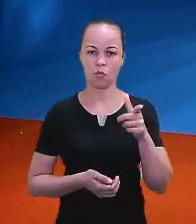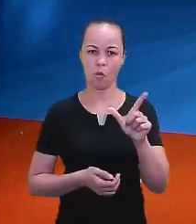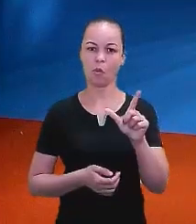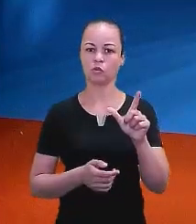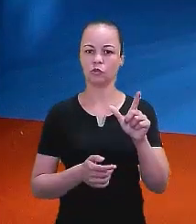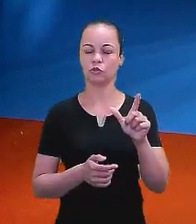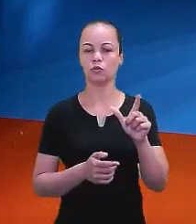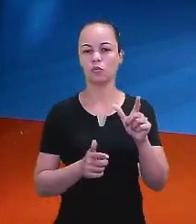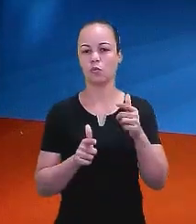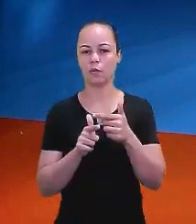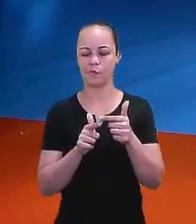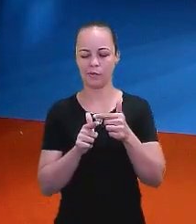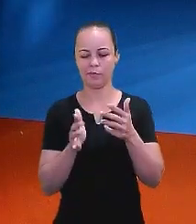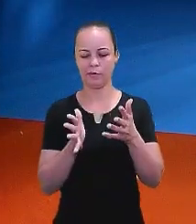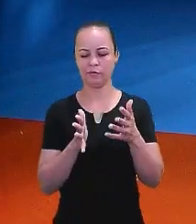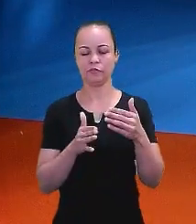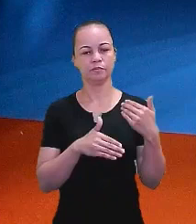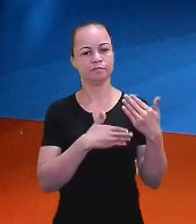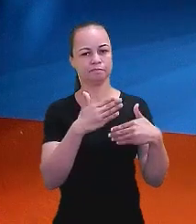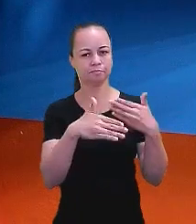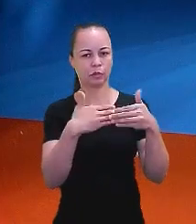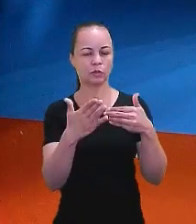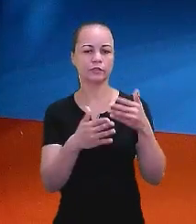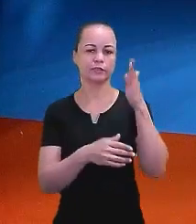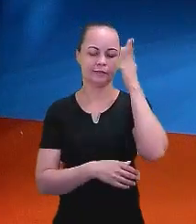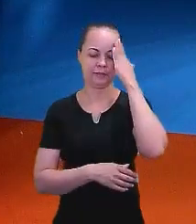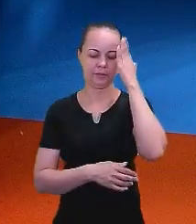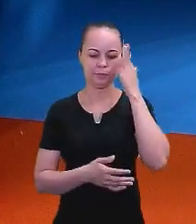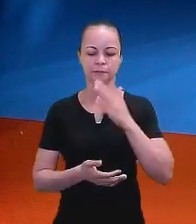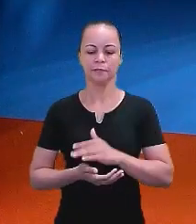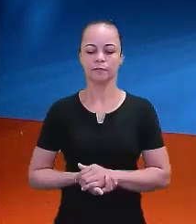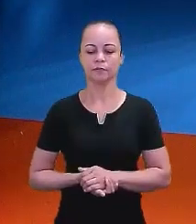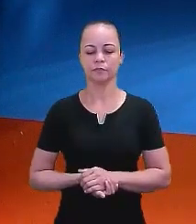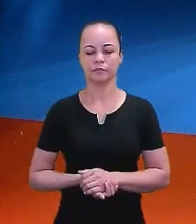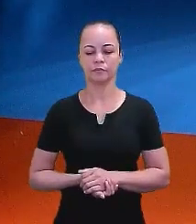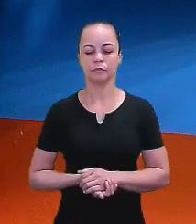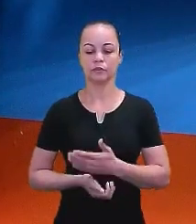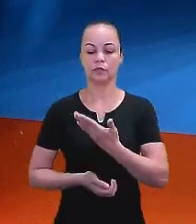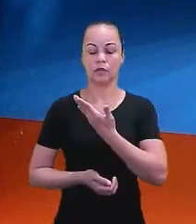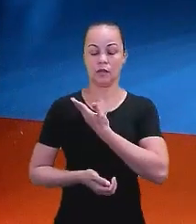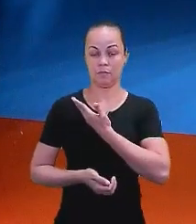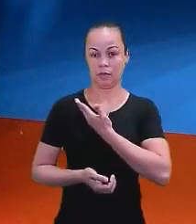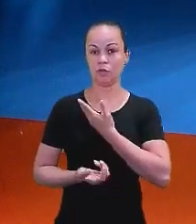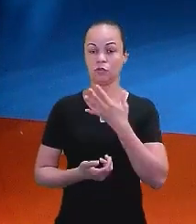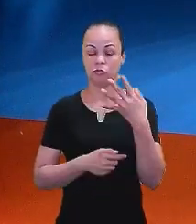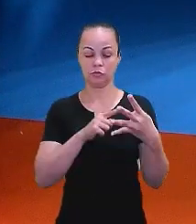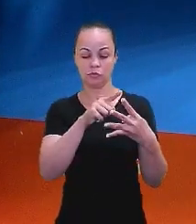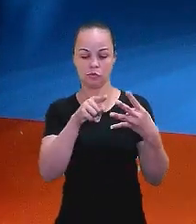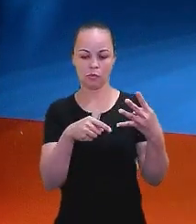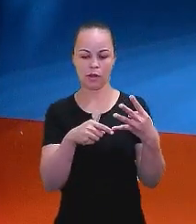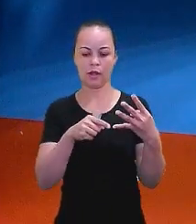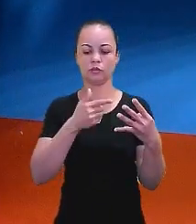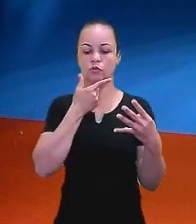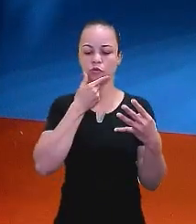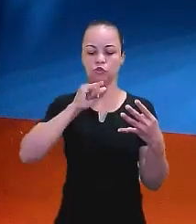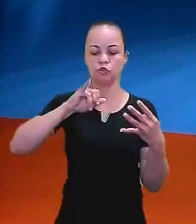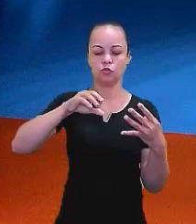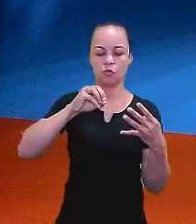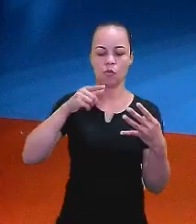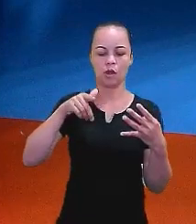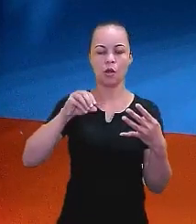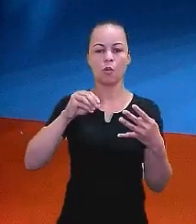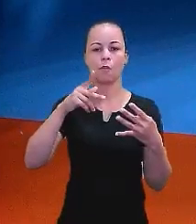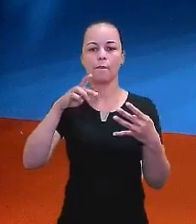Vamos entender mais um processo aqui. 4 amigos, João, Pedro, Ana e Maria, saíram juntos para fazer